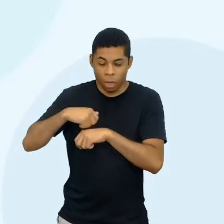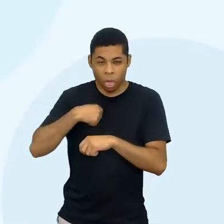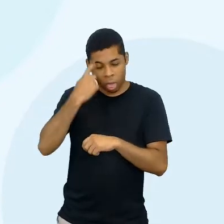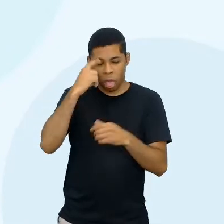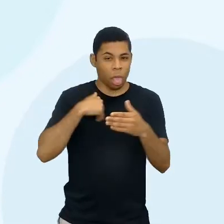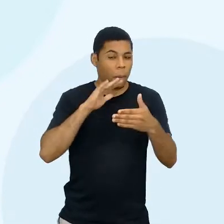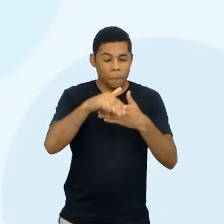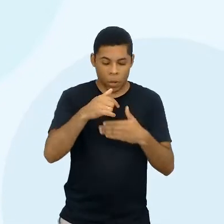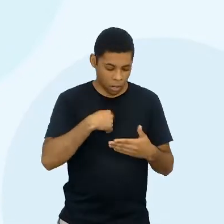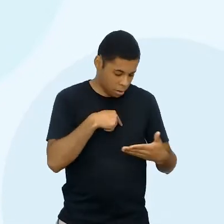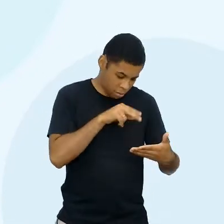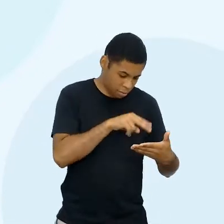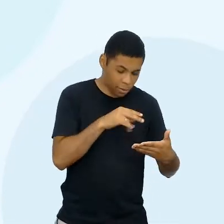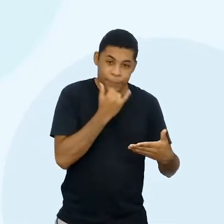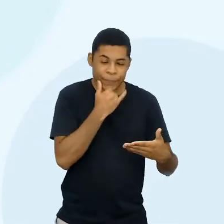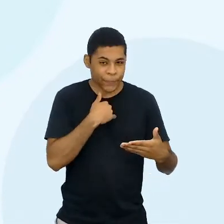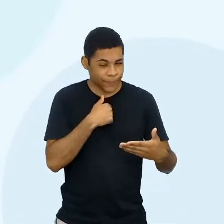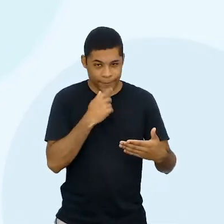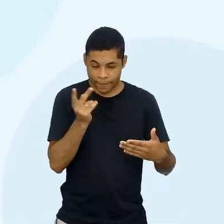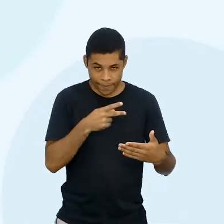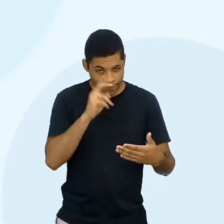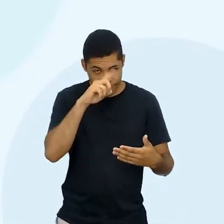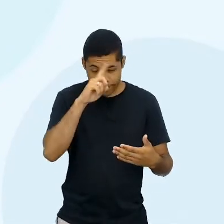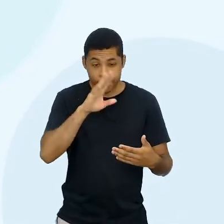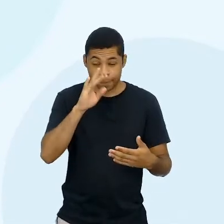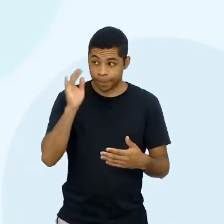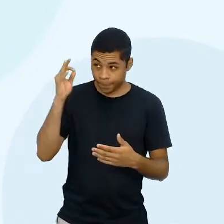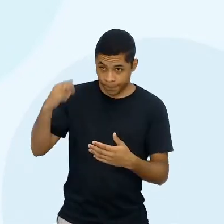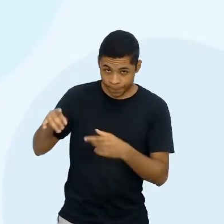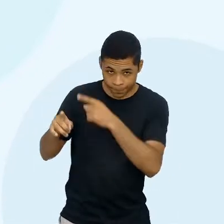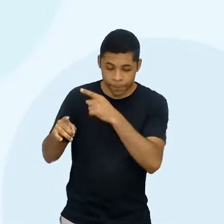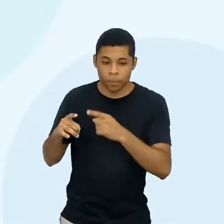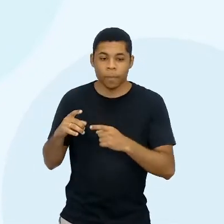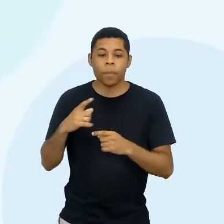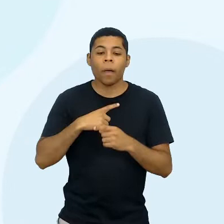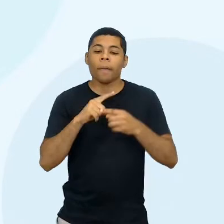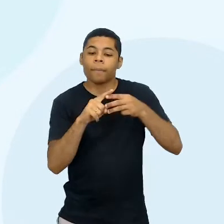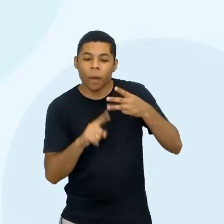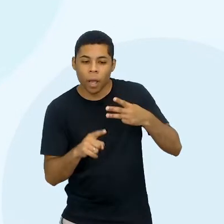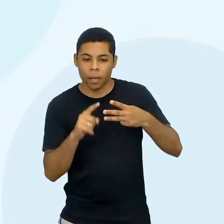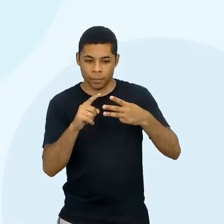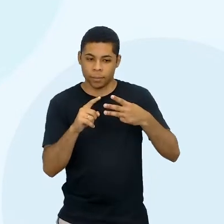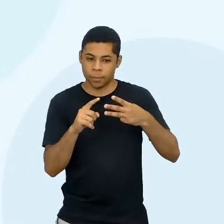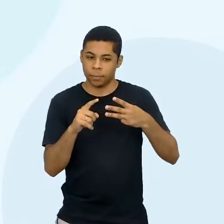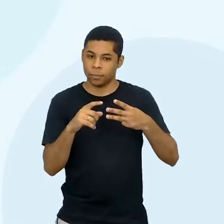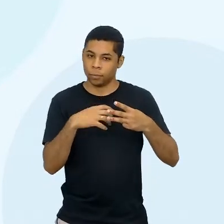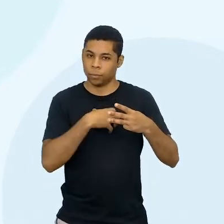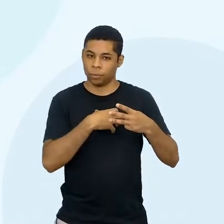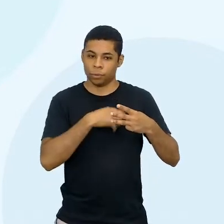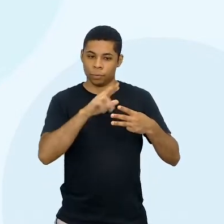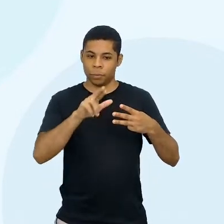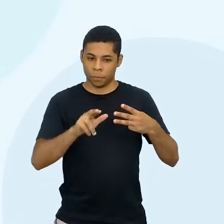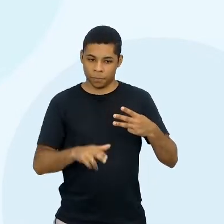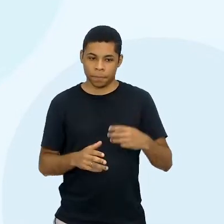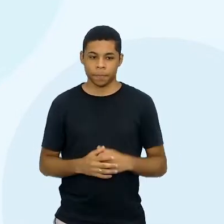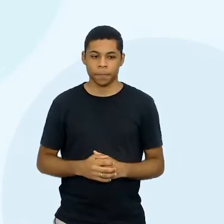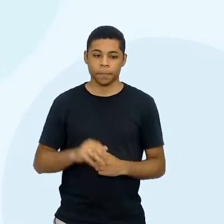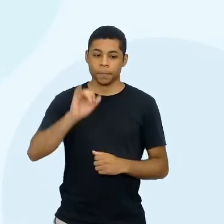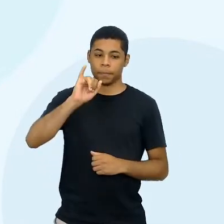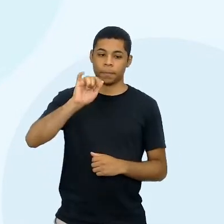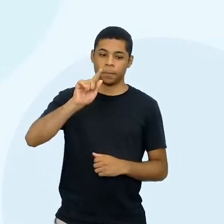mas tudo bem, vamos lá. As rochas podem ser agrupadas em 3 grandes grupos, conforme o processo de formações: